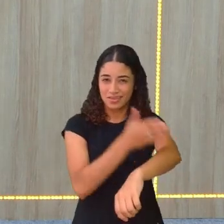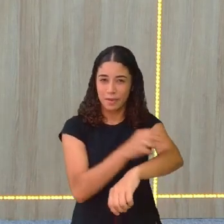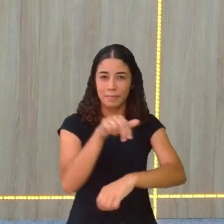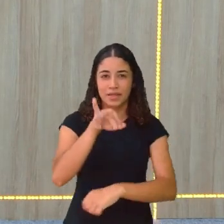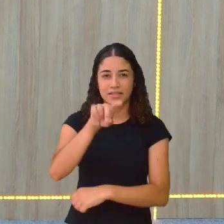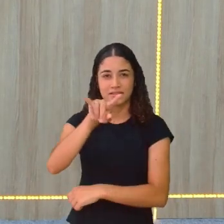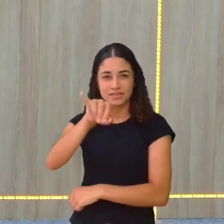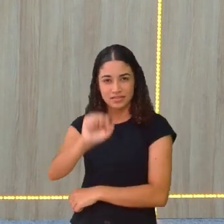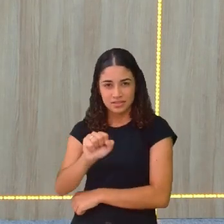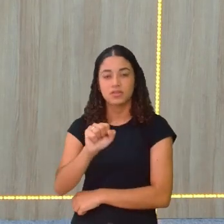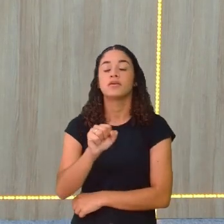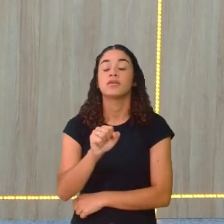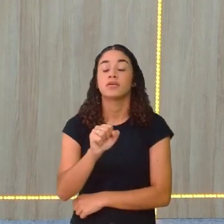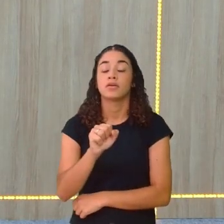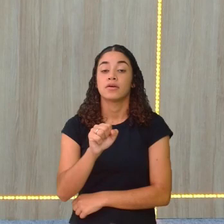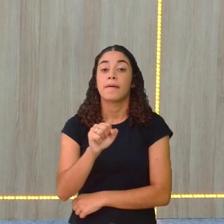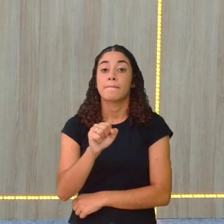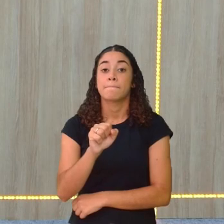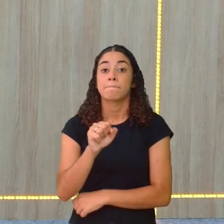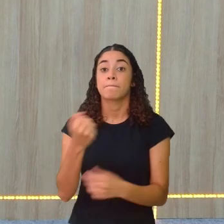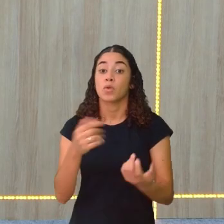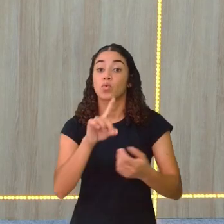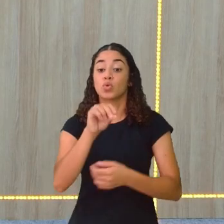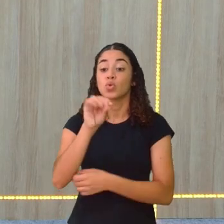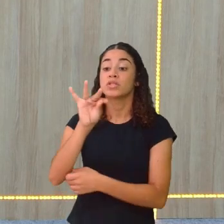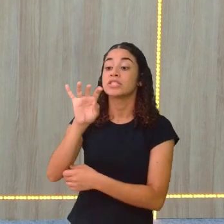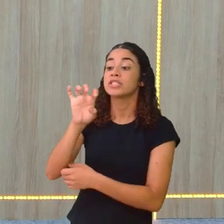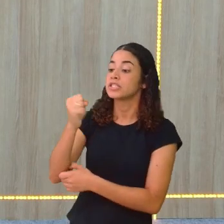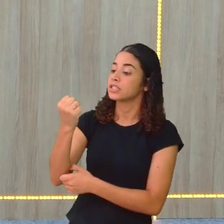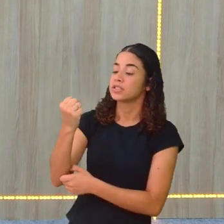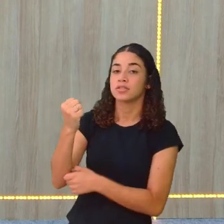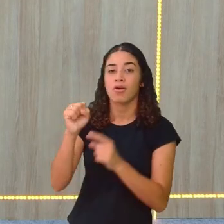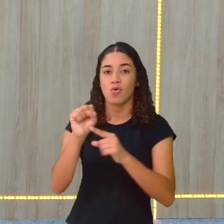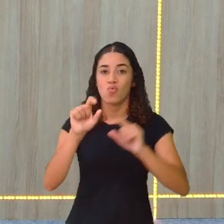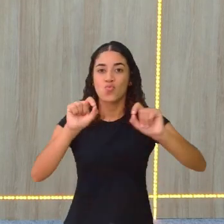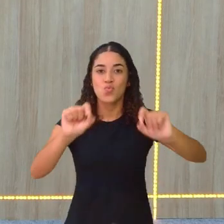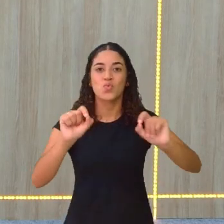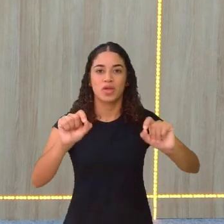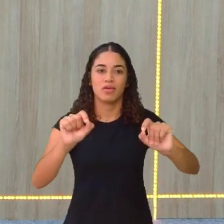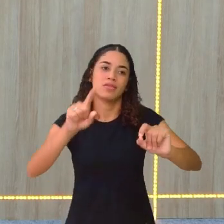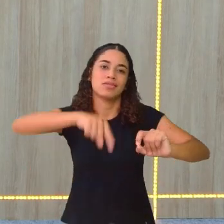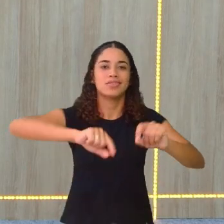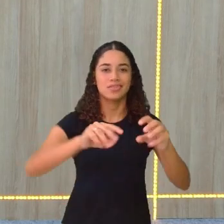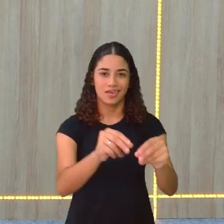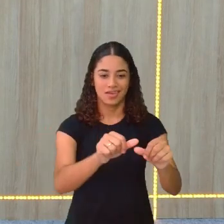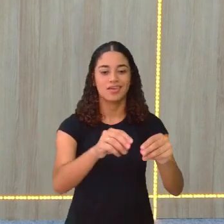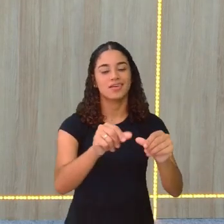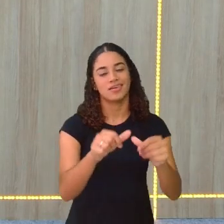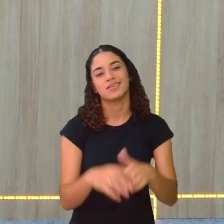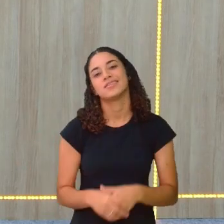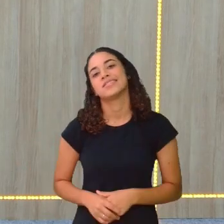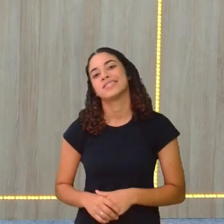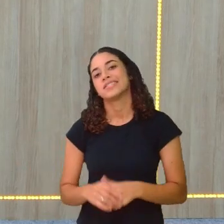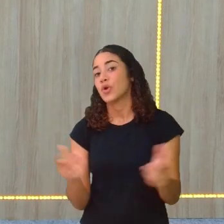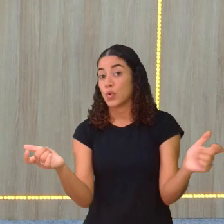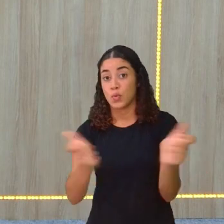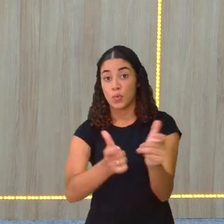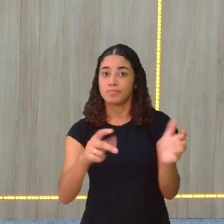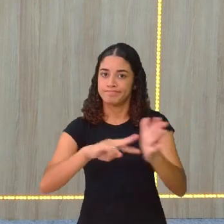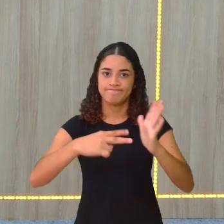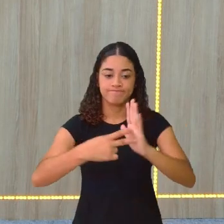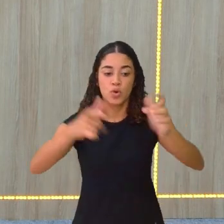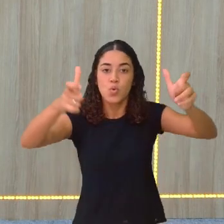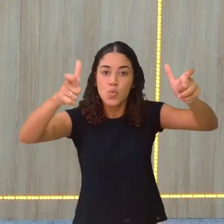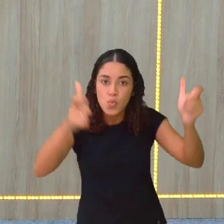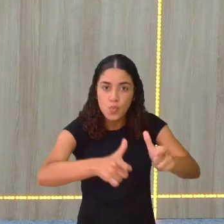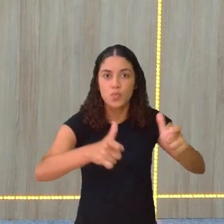realidade ainda Idade Antiga, né, mas ali esses dotes geralmente eram dados em terras, né. Então, para que aquela família ela pudesse, a